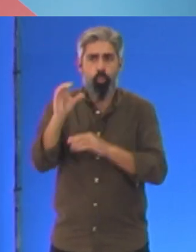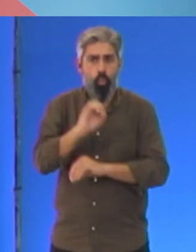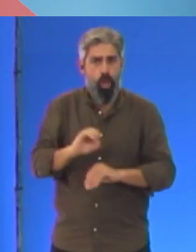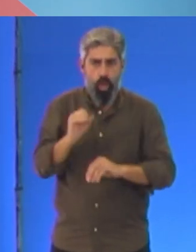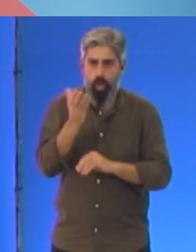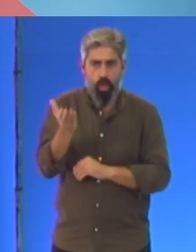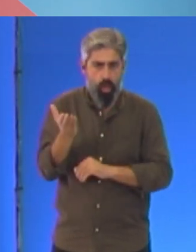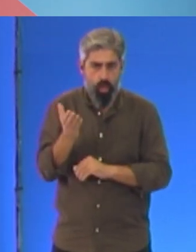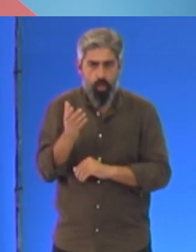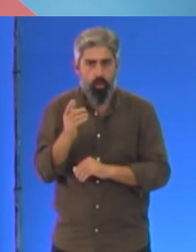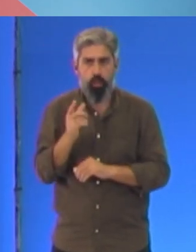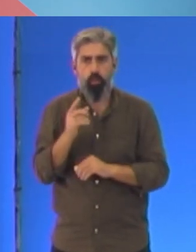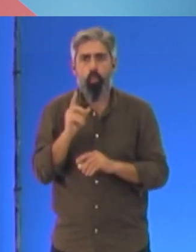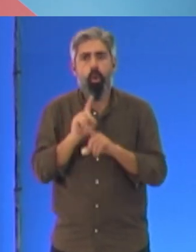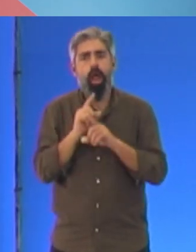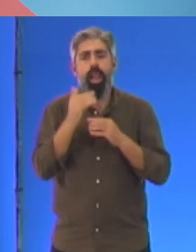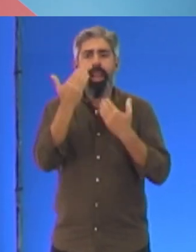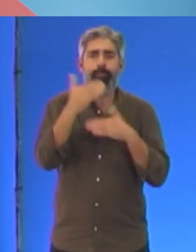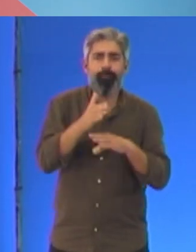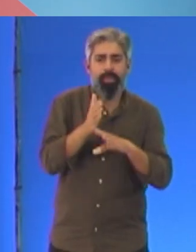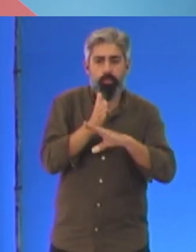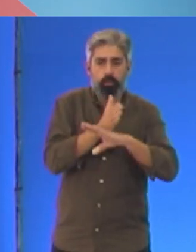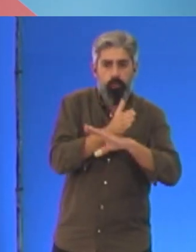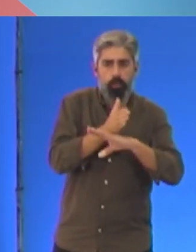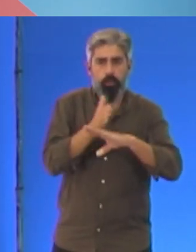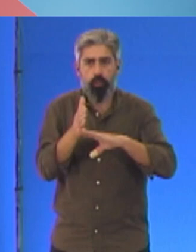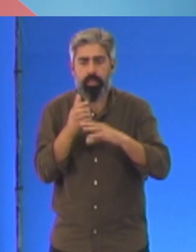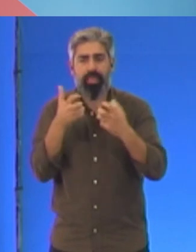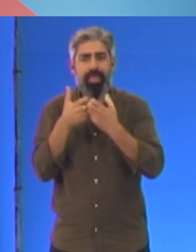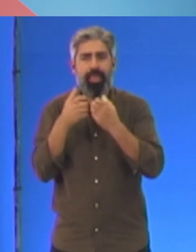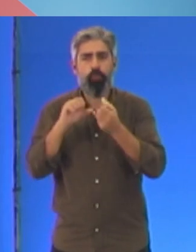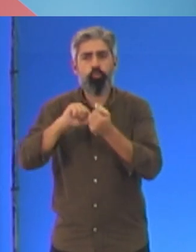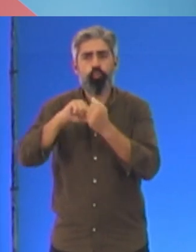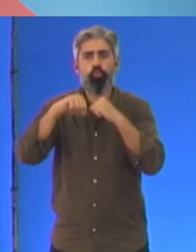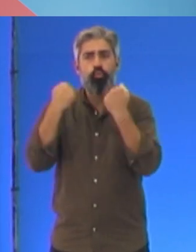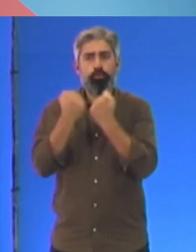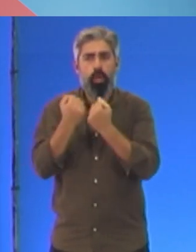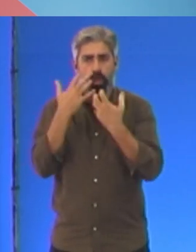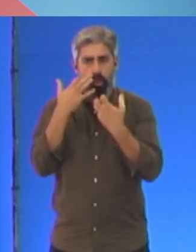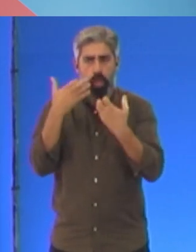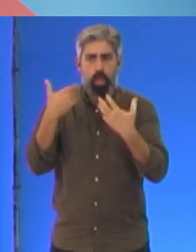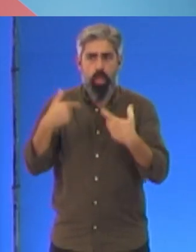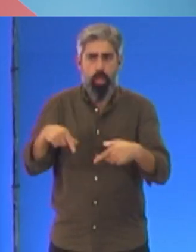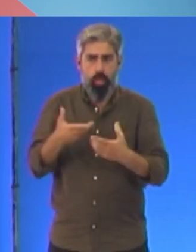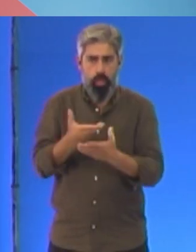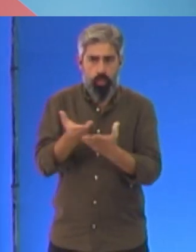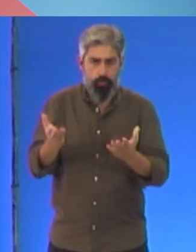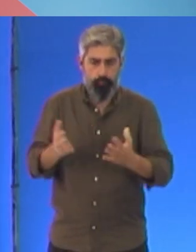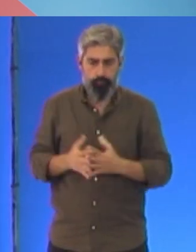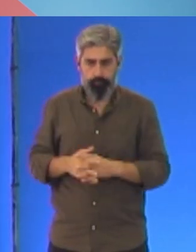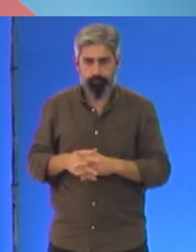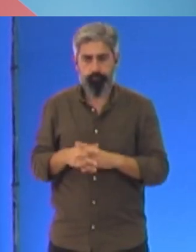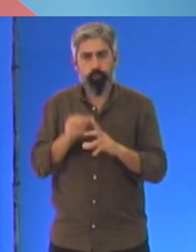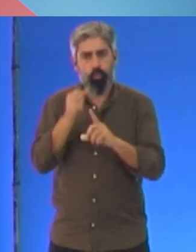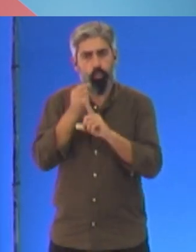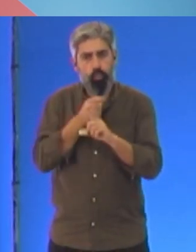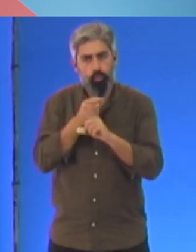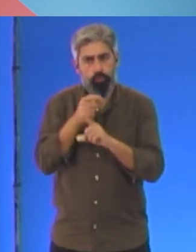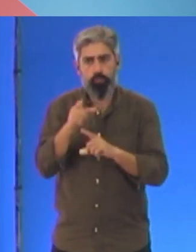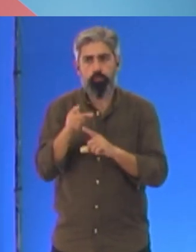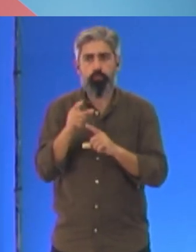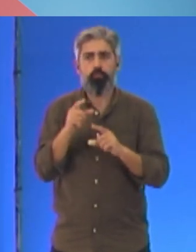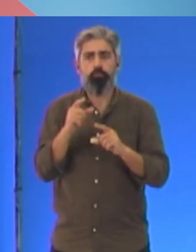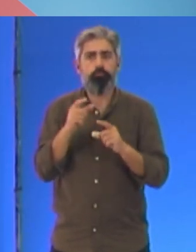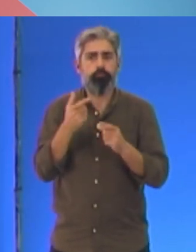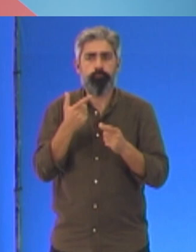não há linhas vermelhas para esta verdadeira guerra social que se instalou a luta por linhas